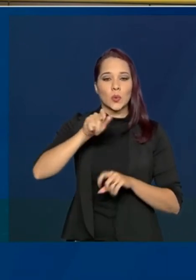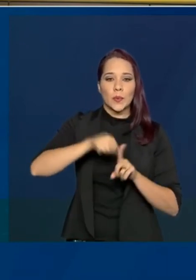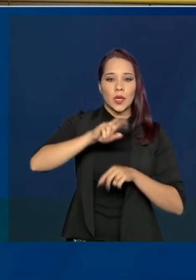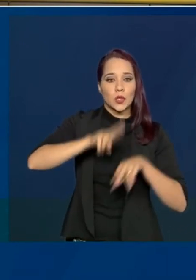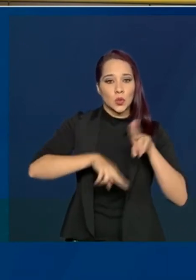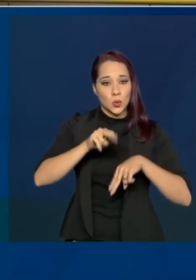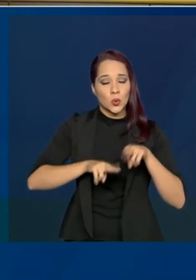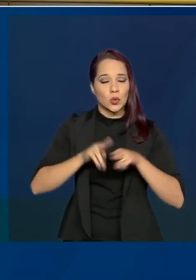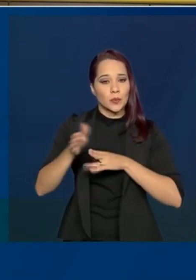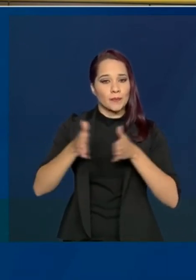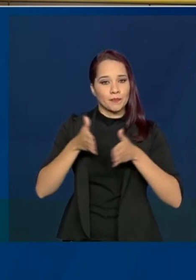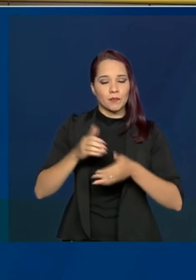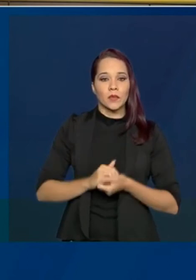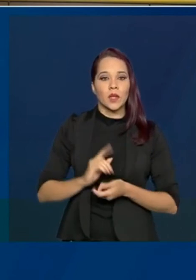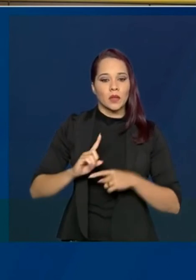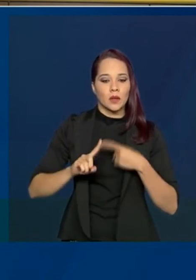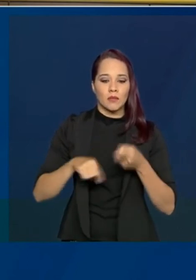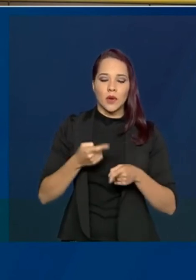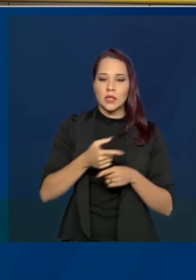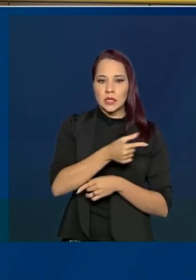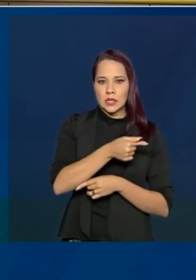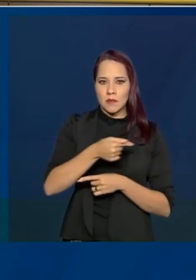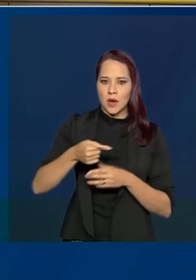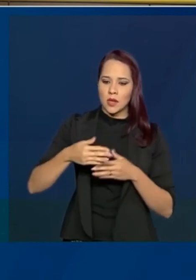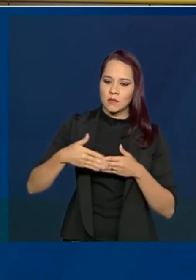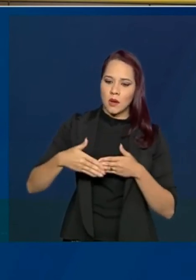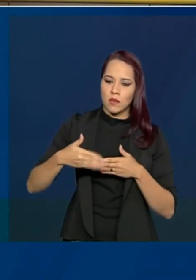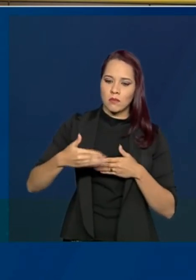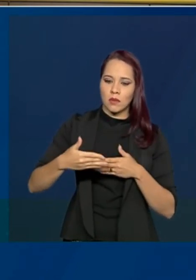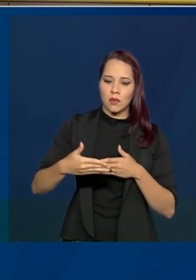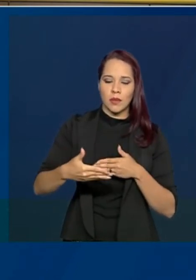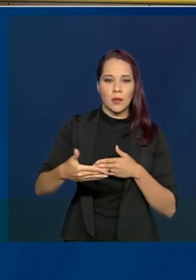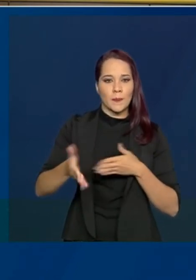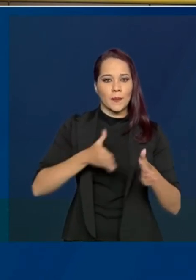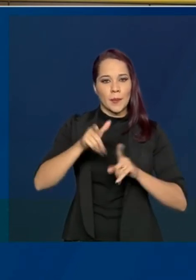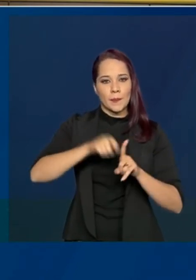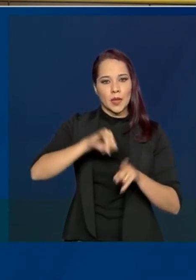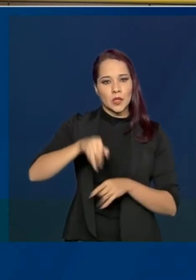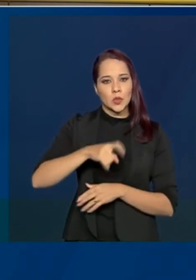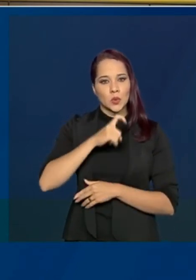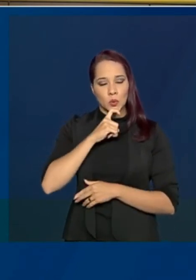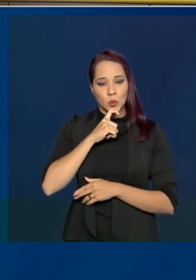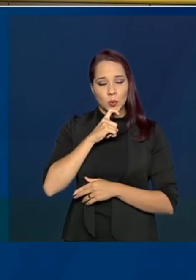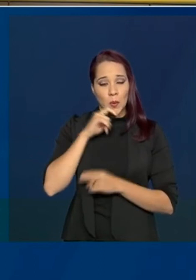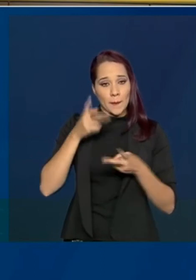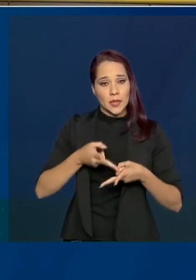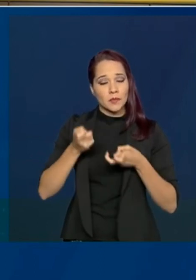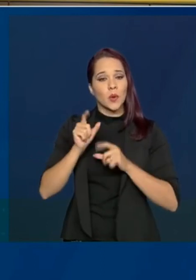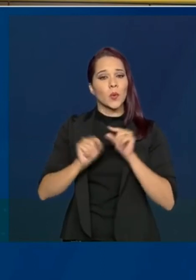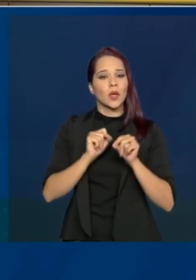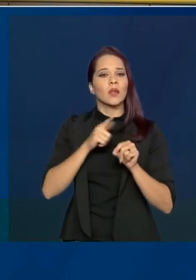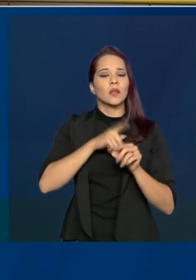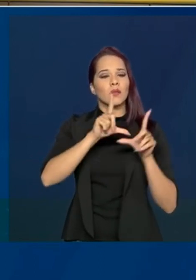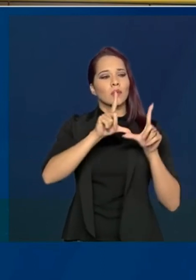nessa divisa, e ao longo das semanas subsequentes, durante todo o mês de julho, a gente começa a perceber